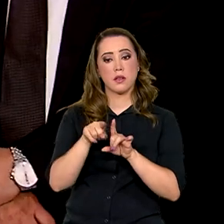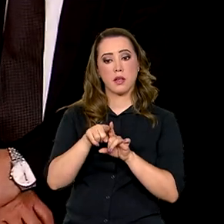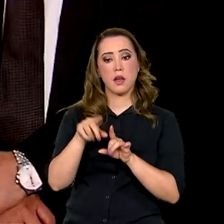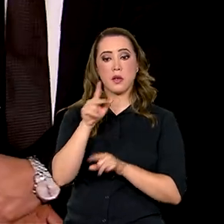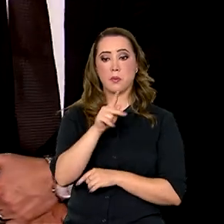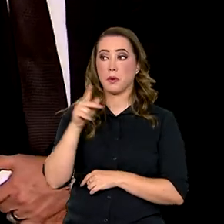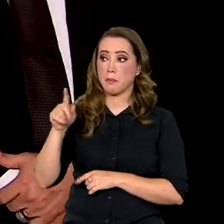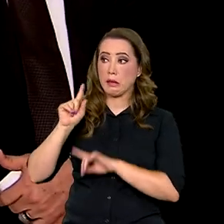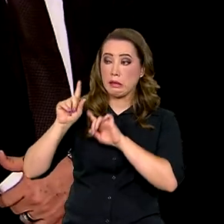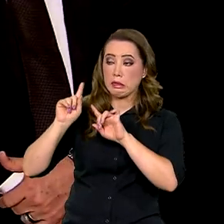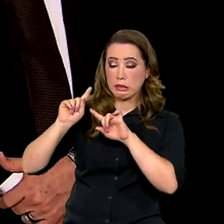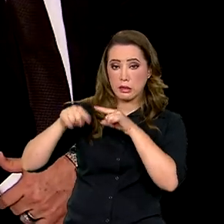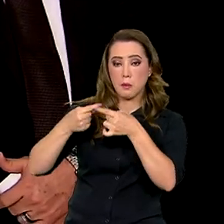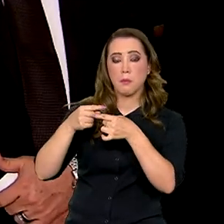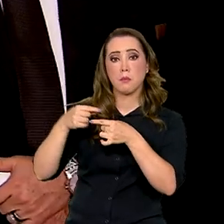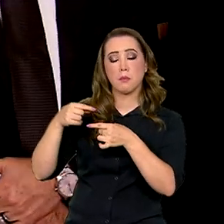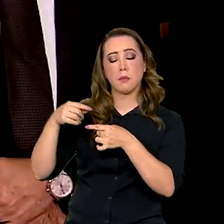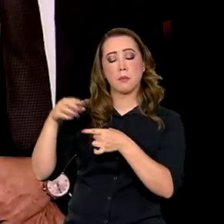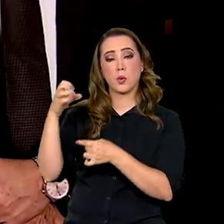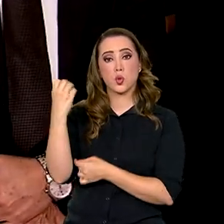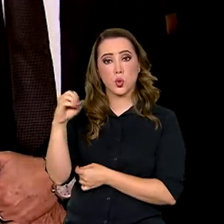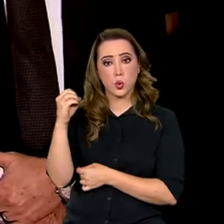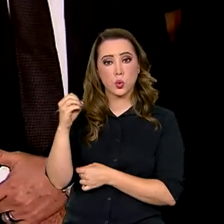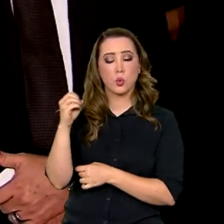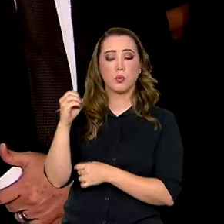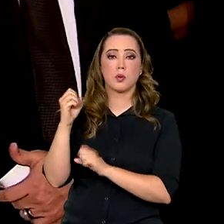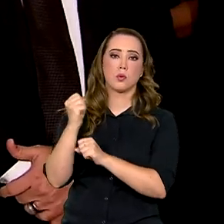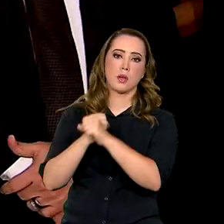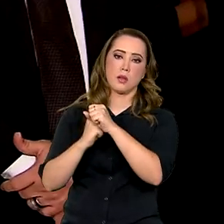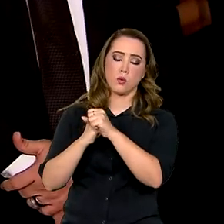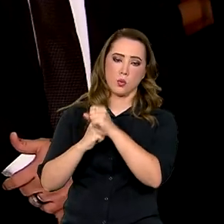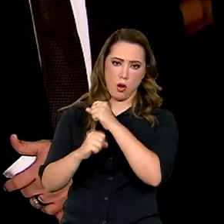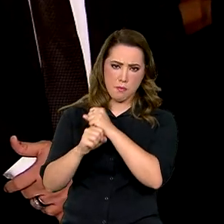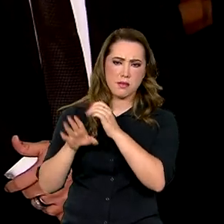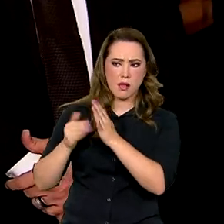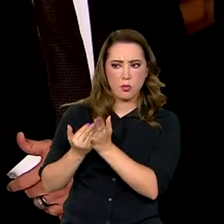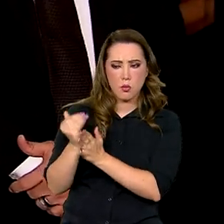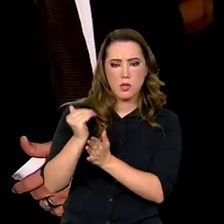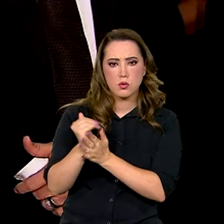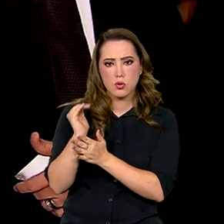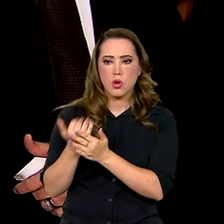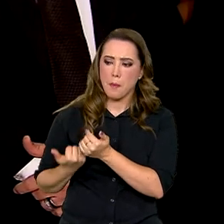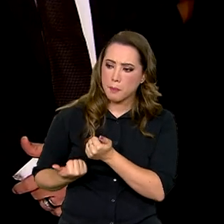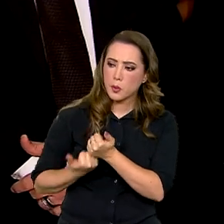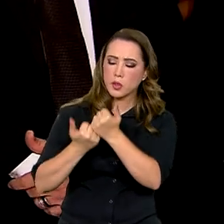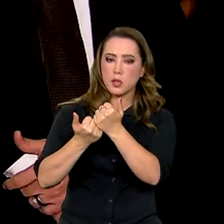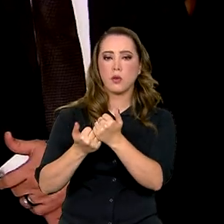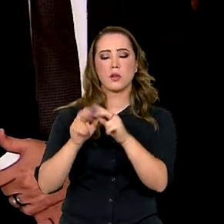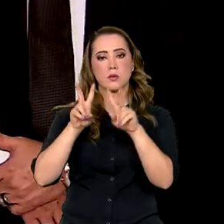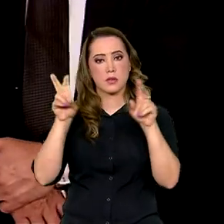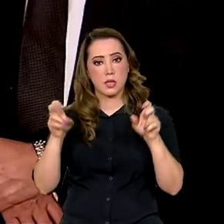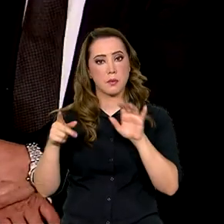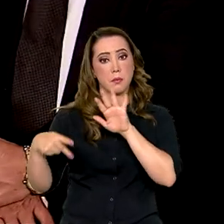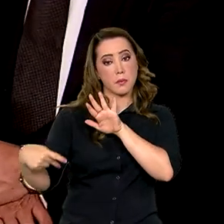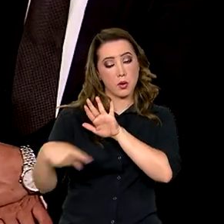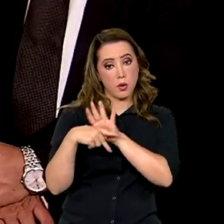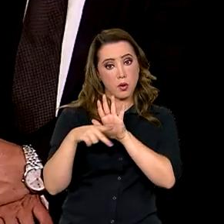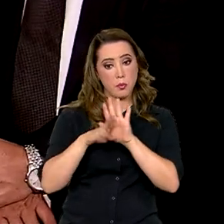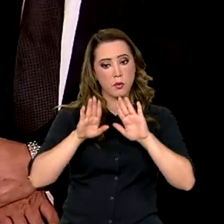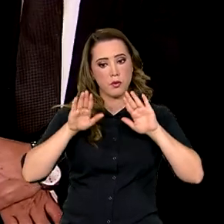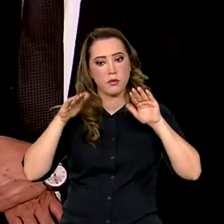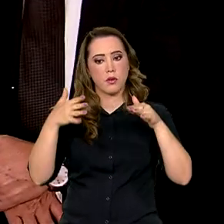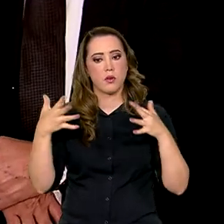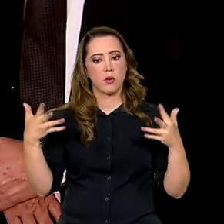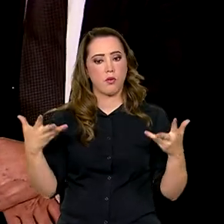demonstrações vivas que ajuda em todos os projetos que estão à frente à nação brasileira projetos que estão à frente o melhor horário de vida da qualidade